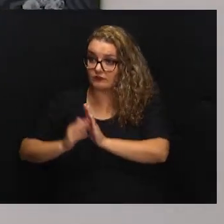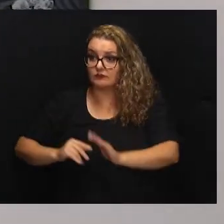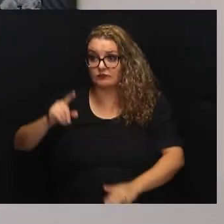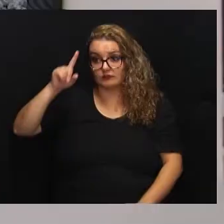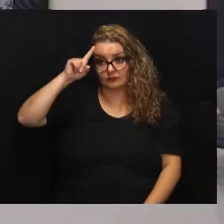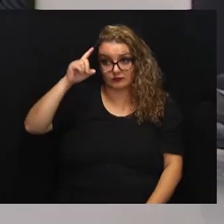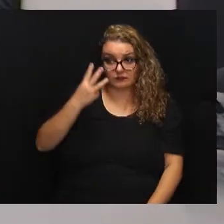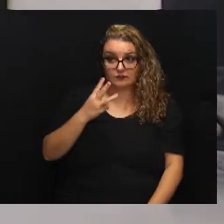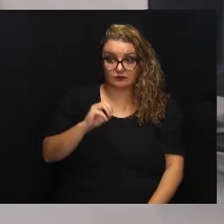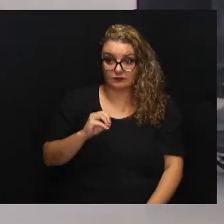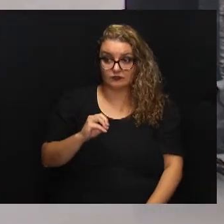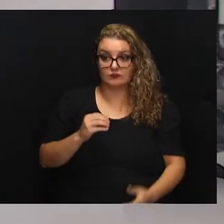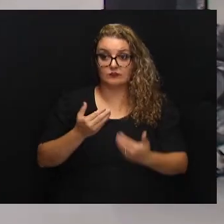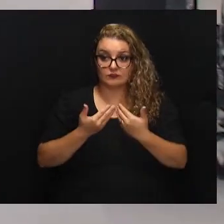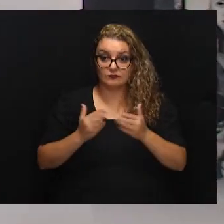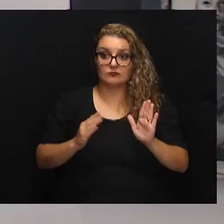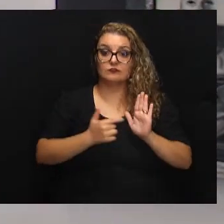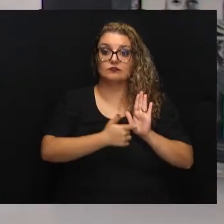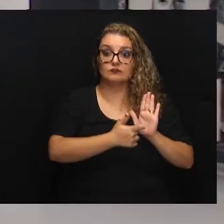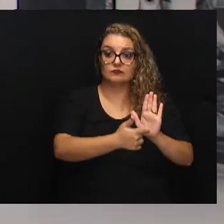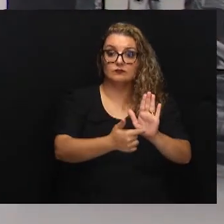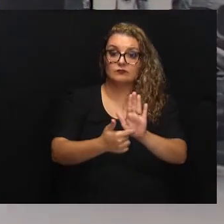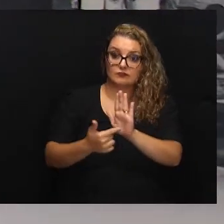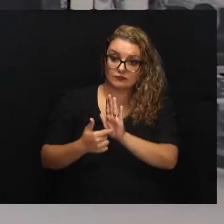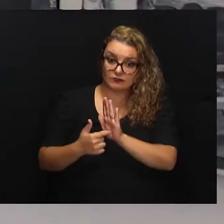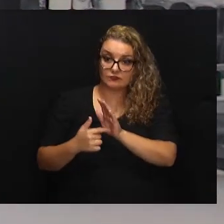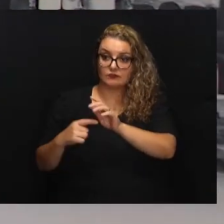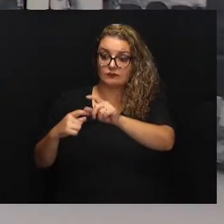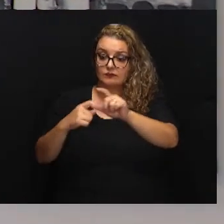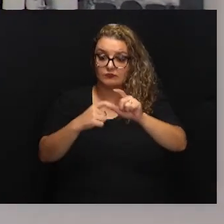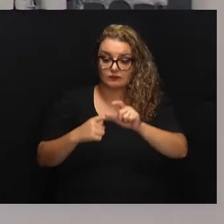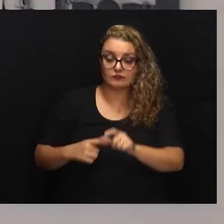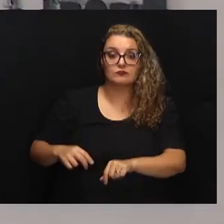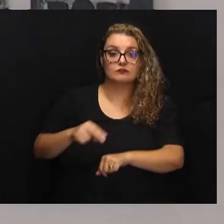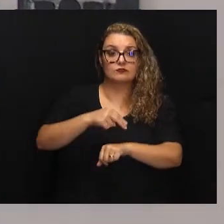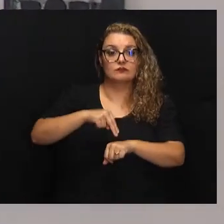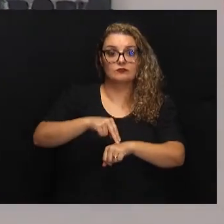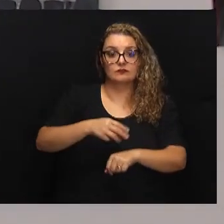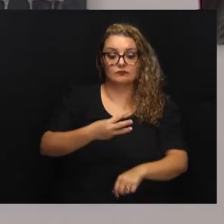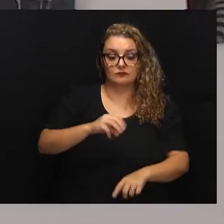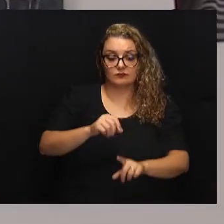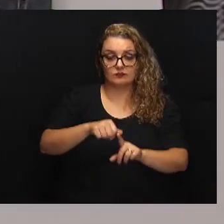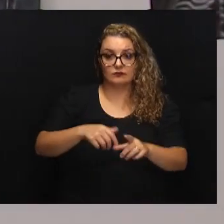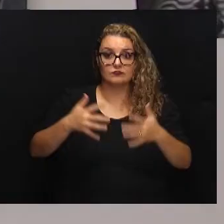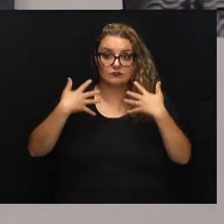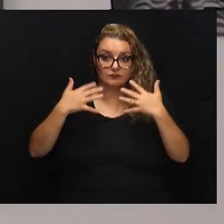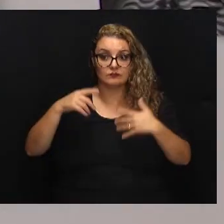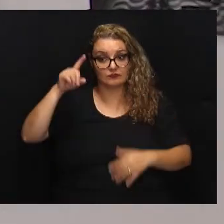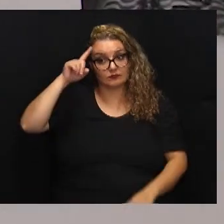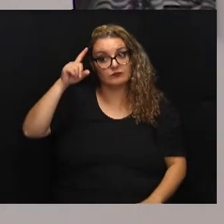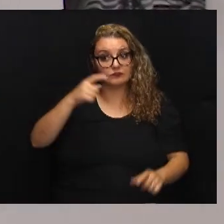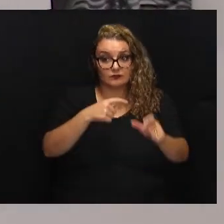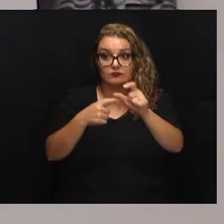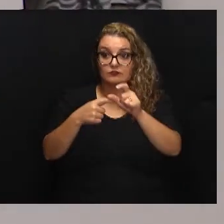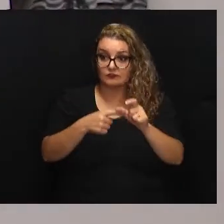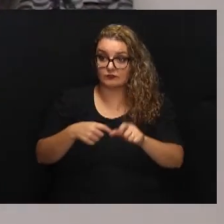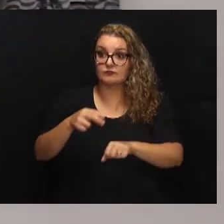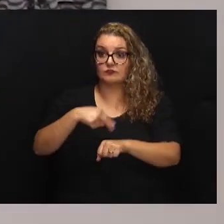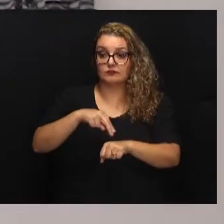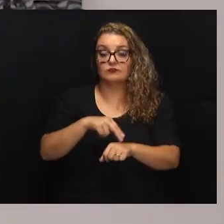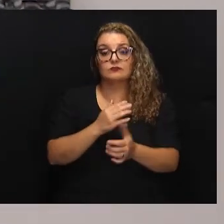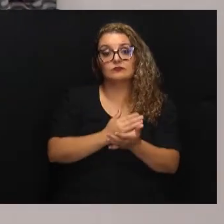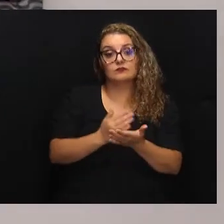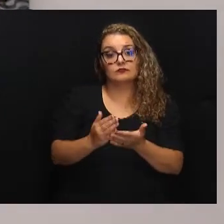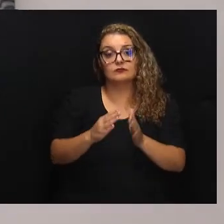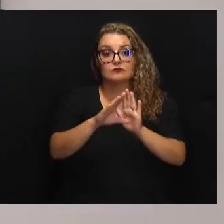diversos pintores e a gente, no dia 30, inaugura uma exposição focada no quadrinho nacional. Dia 30 de janeiro é o dia do